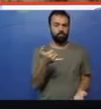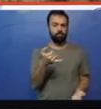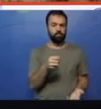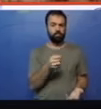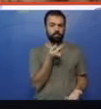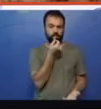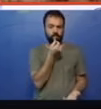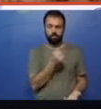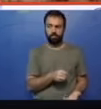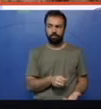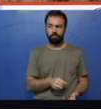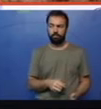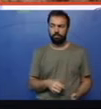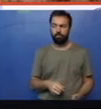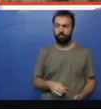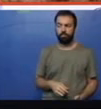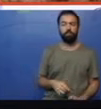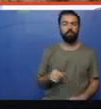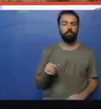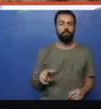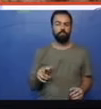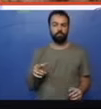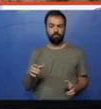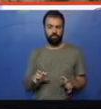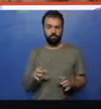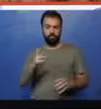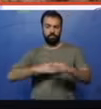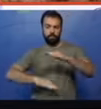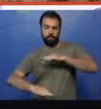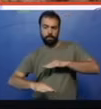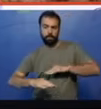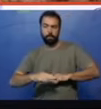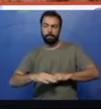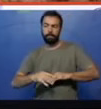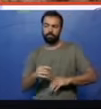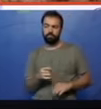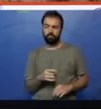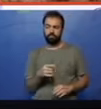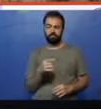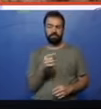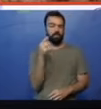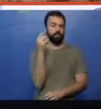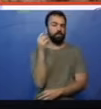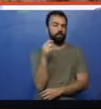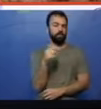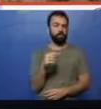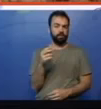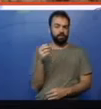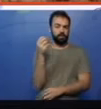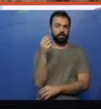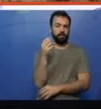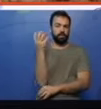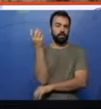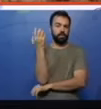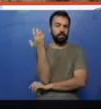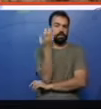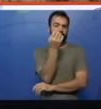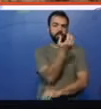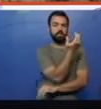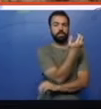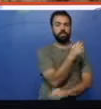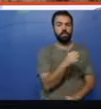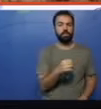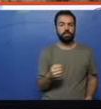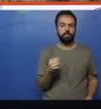Bom, naturais e fabricados pelos seres humanos. Natural aqui são só os animais e a planta.